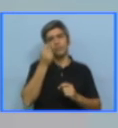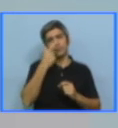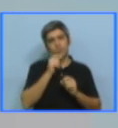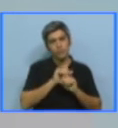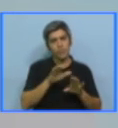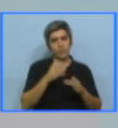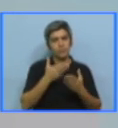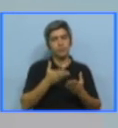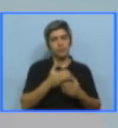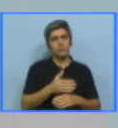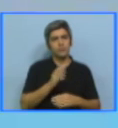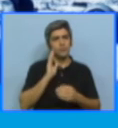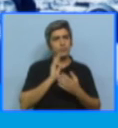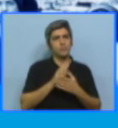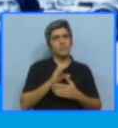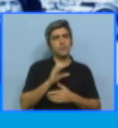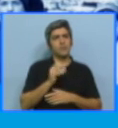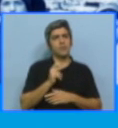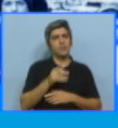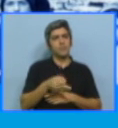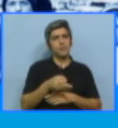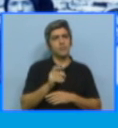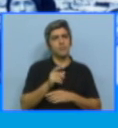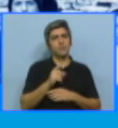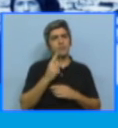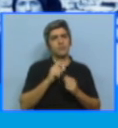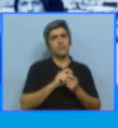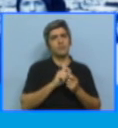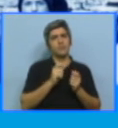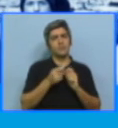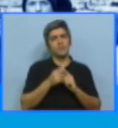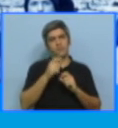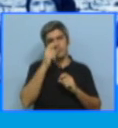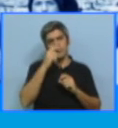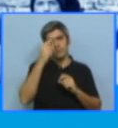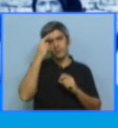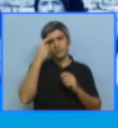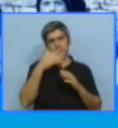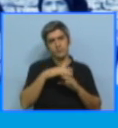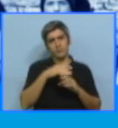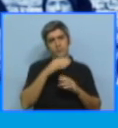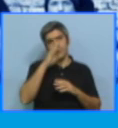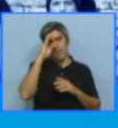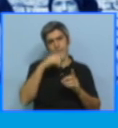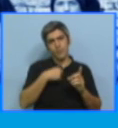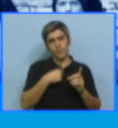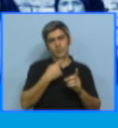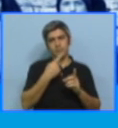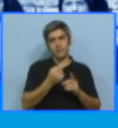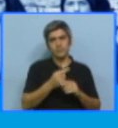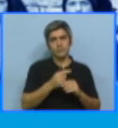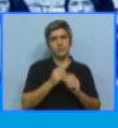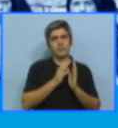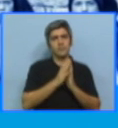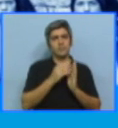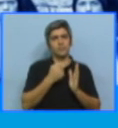do Certamente. Futuro. O último capítulo é uma transfusão de memória, que é uma expressão do Papa. Ele diz que para a